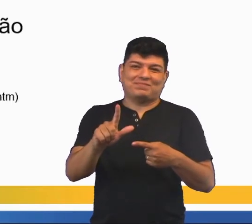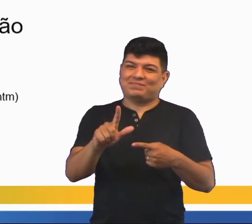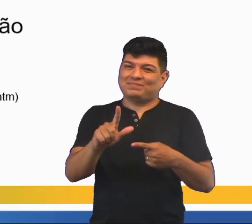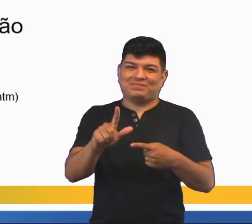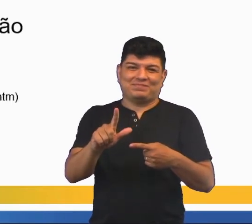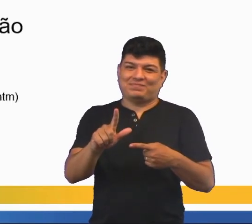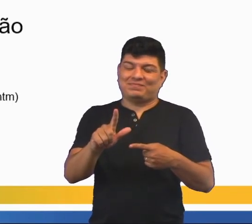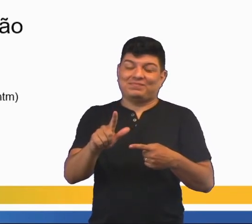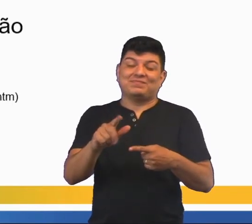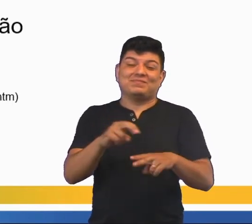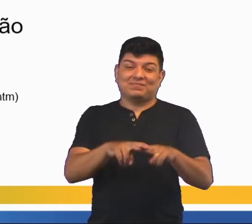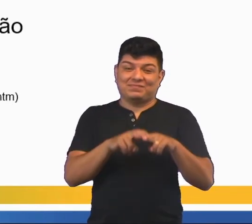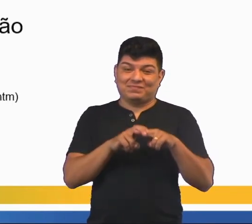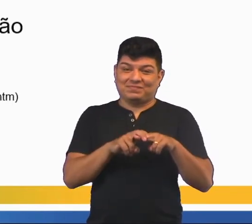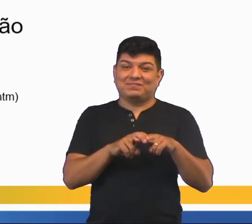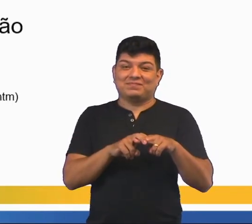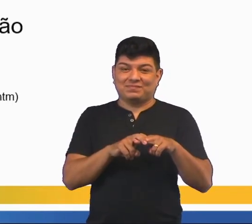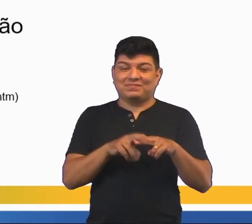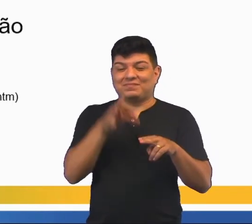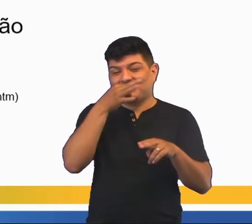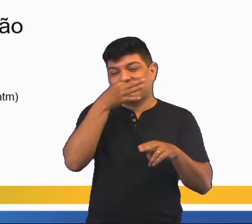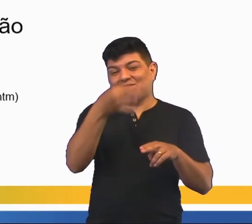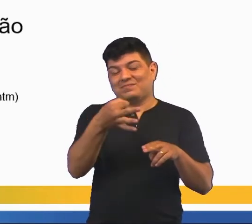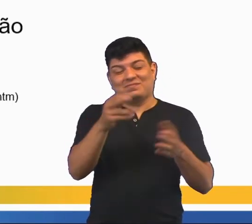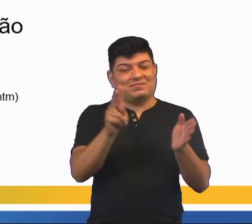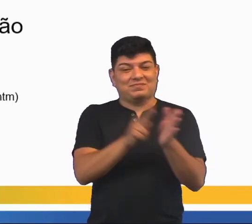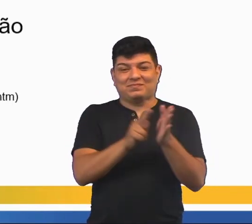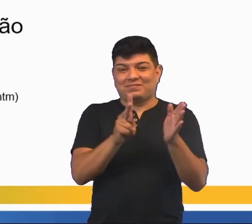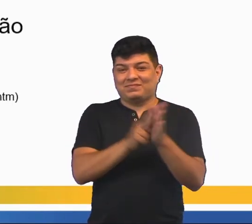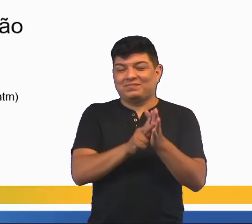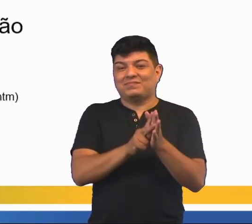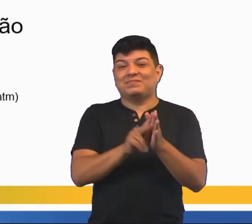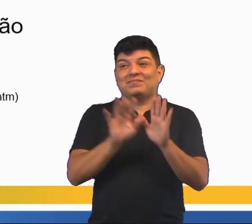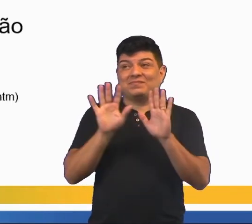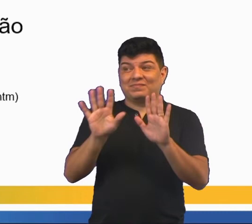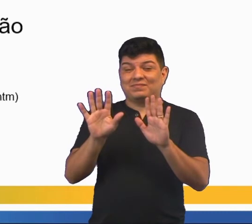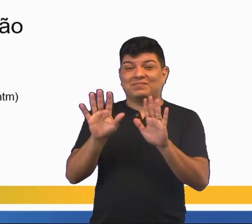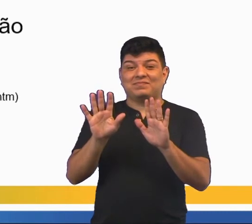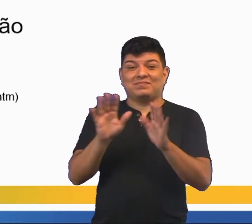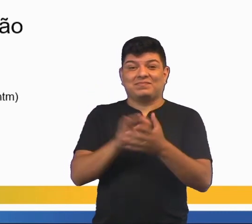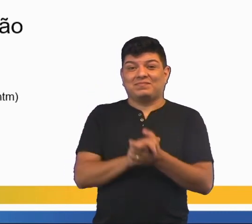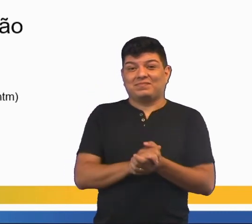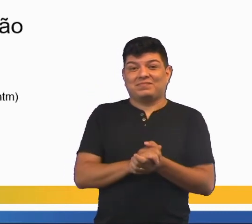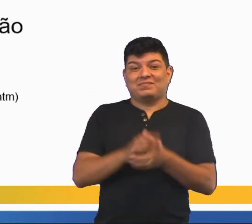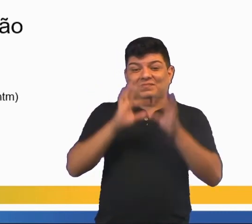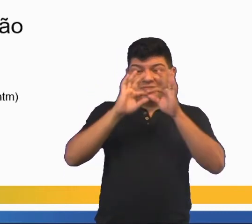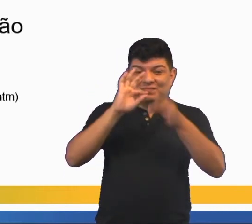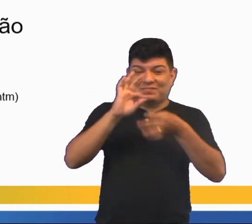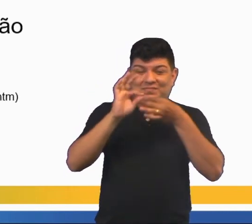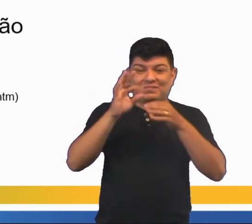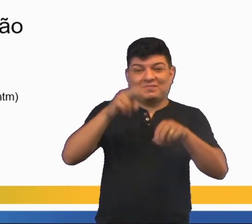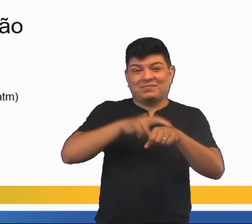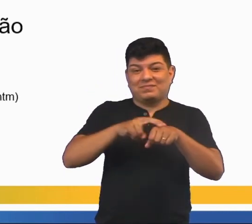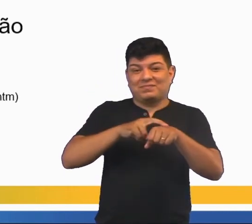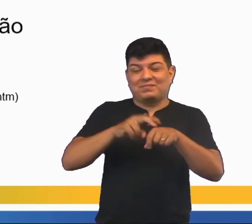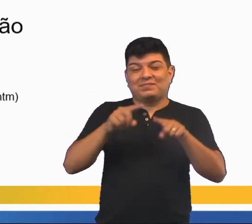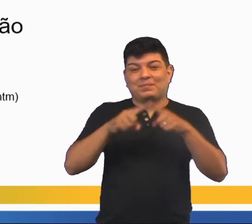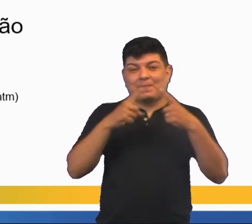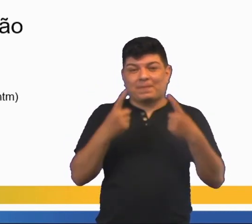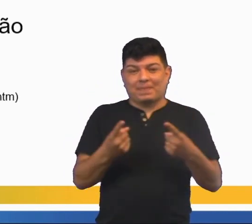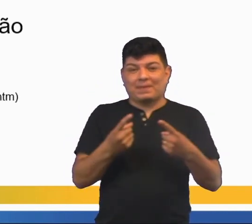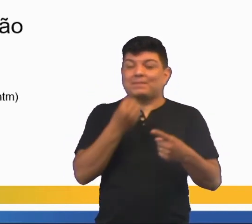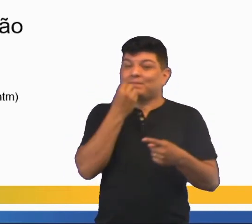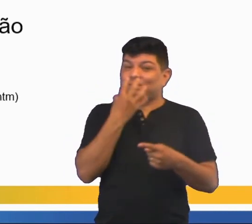disse isso? Então, aqui ela está dando uma opinião dela, mesmo sendo, né, que as uvas não estão verdes,